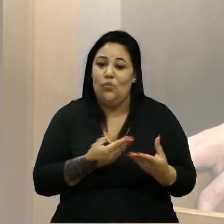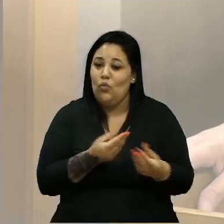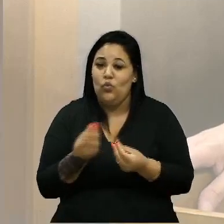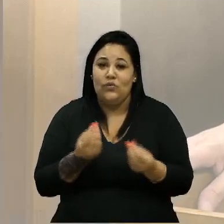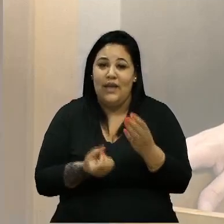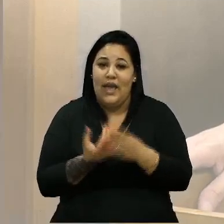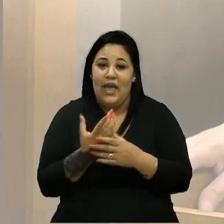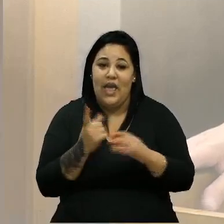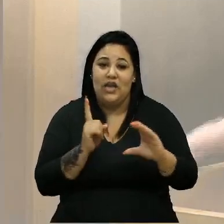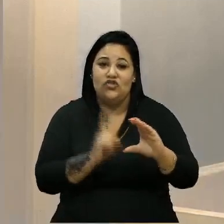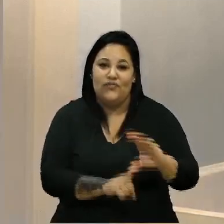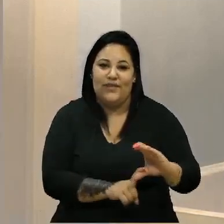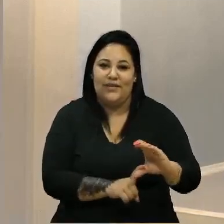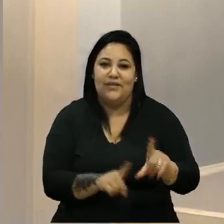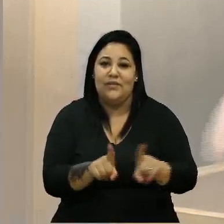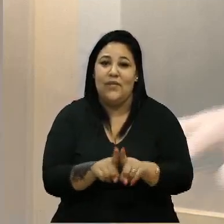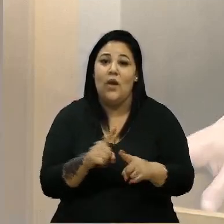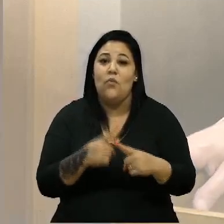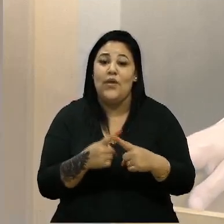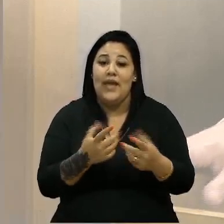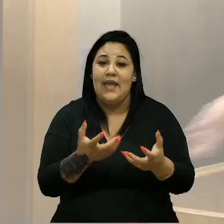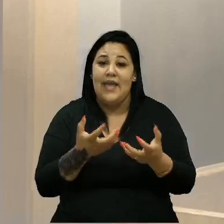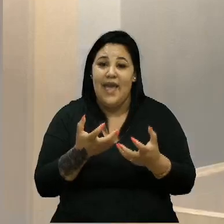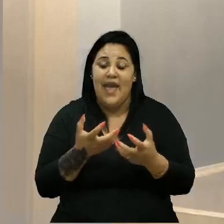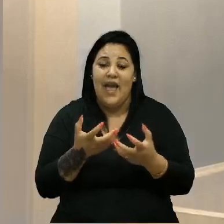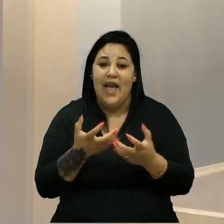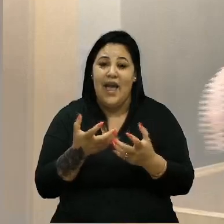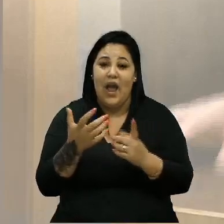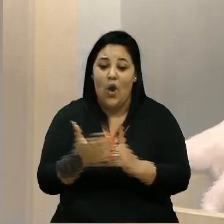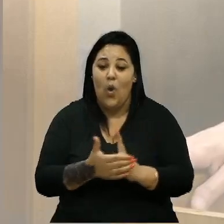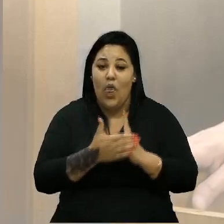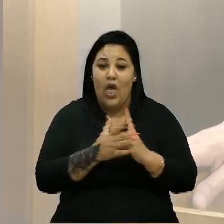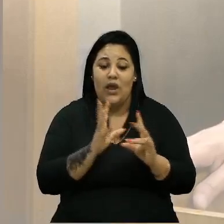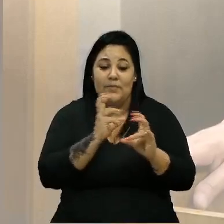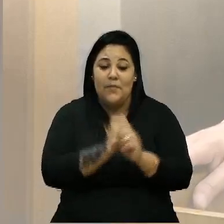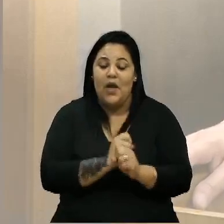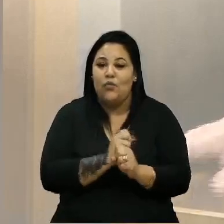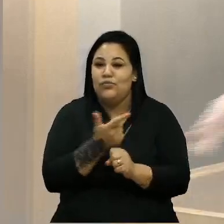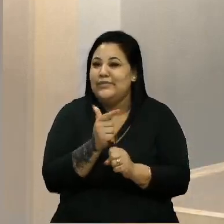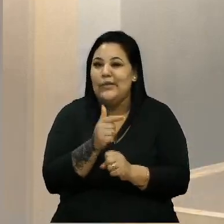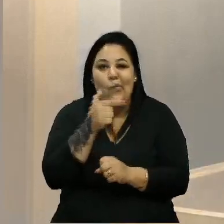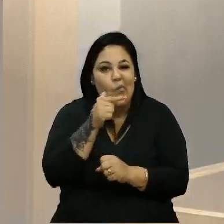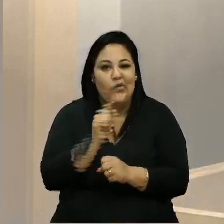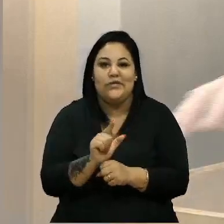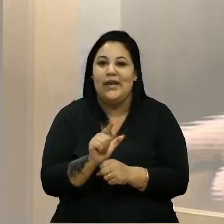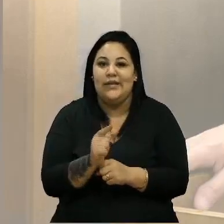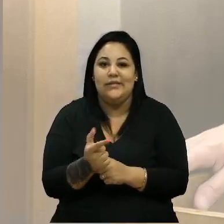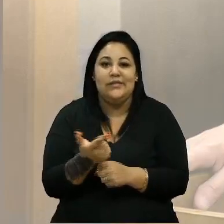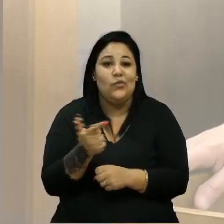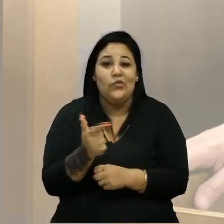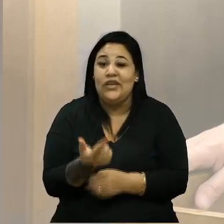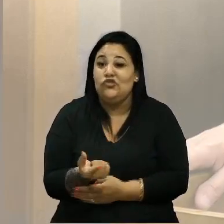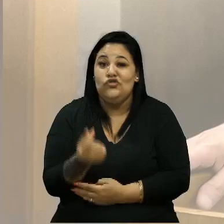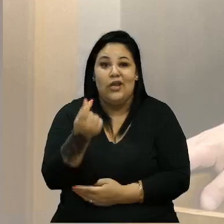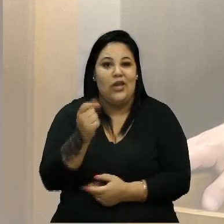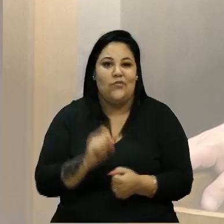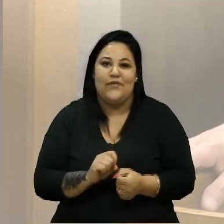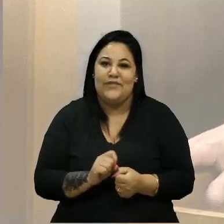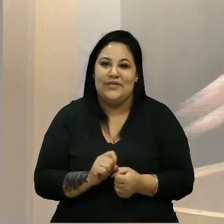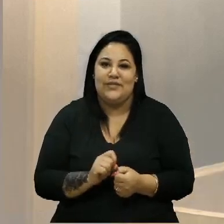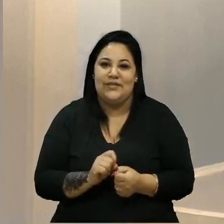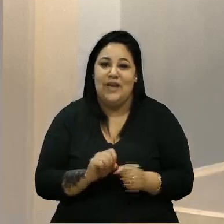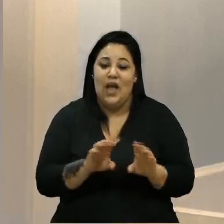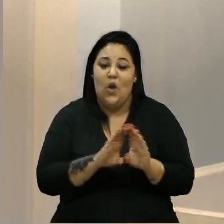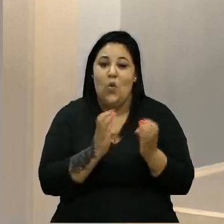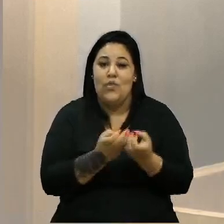endividando, porque querem acolher os animais, não têm braços para fazer isso, não têm dinheiro para fazer isso. A